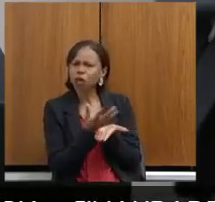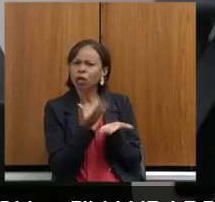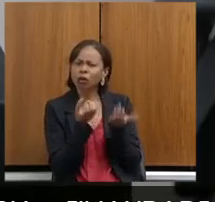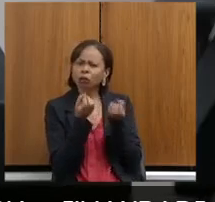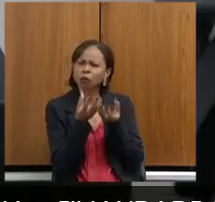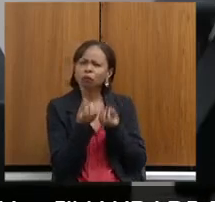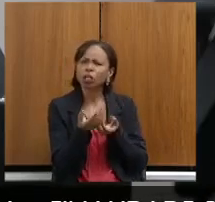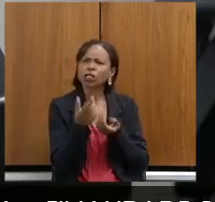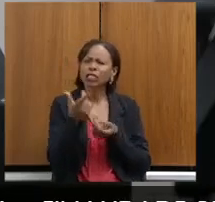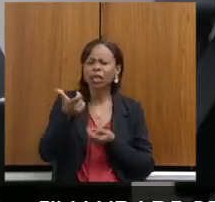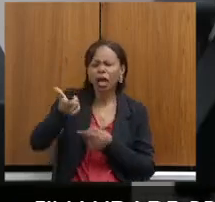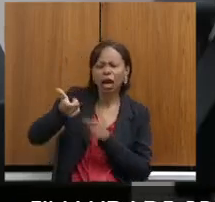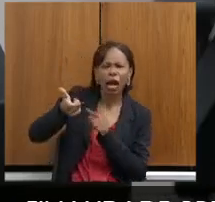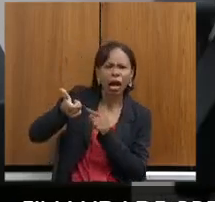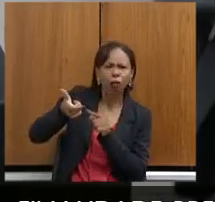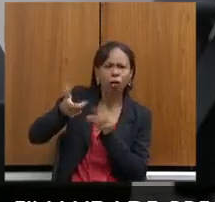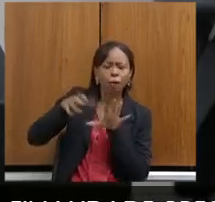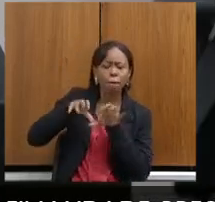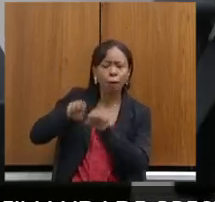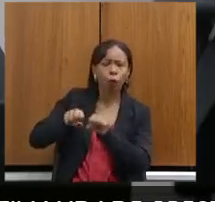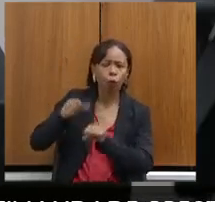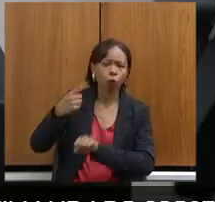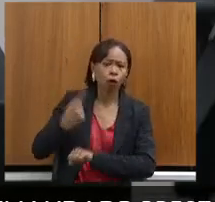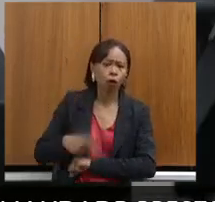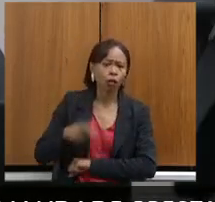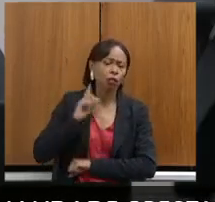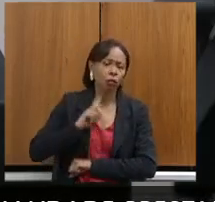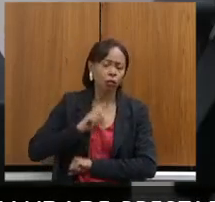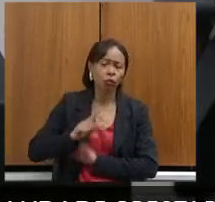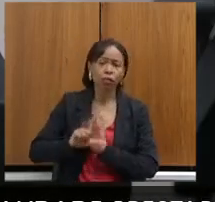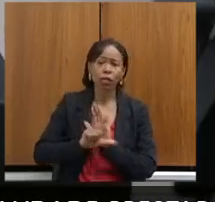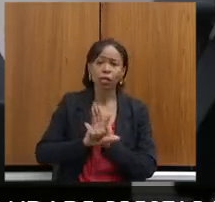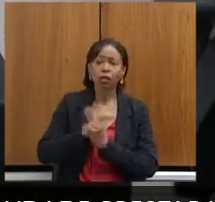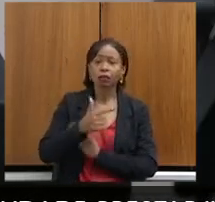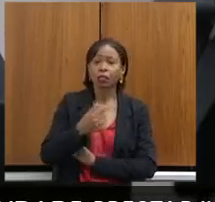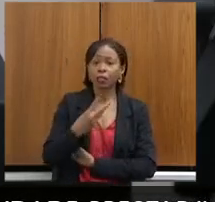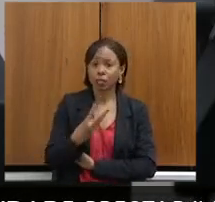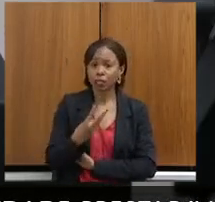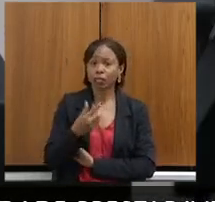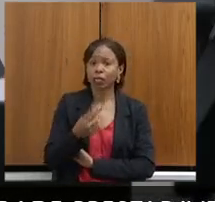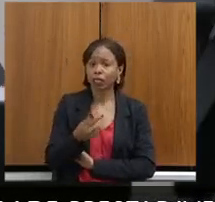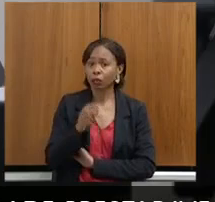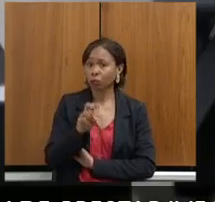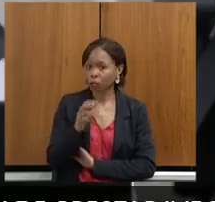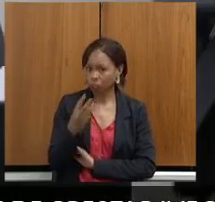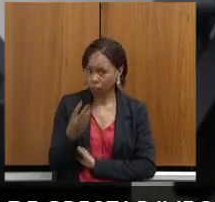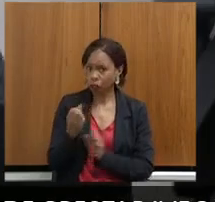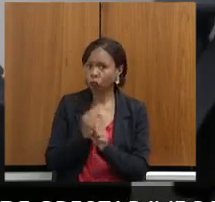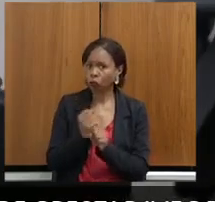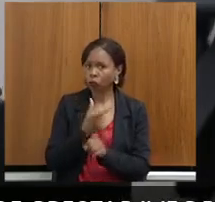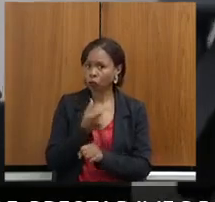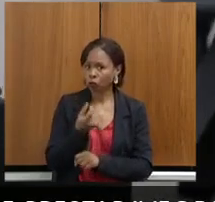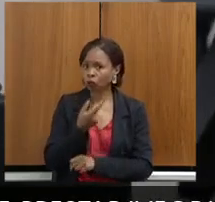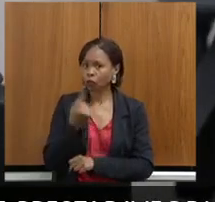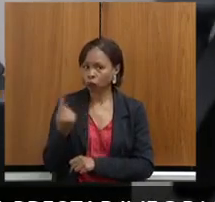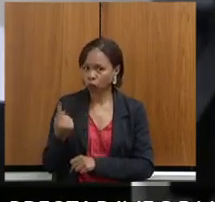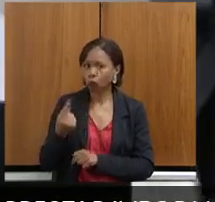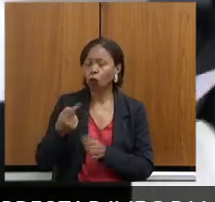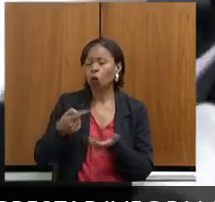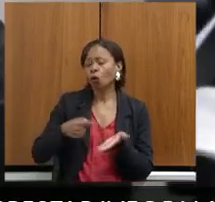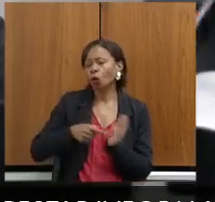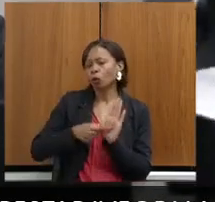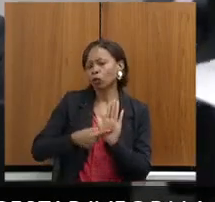de fogo e munições apreendidas no estado conforme dispõe a lei 23 753/2002 um e especificando os dados das